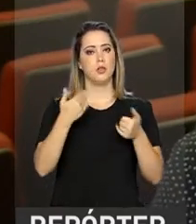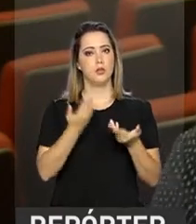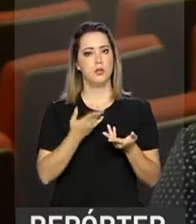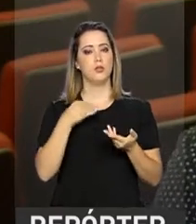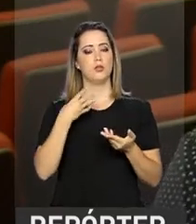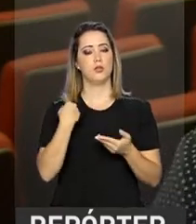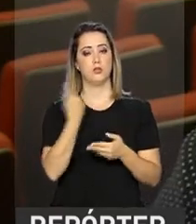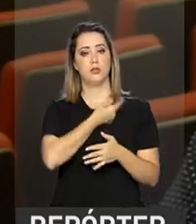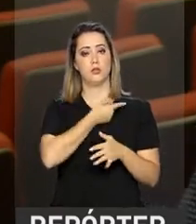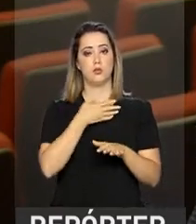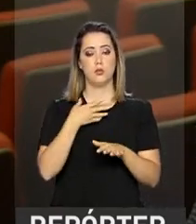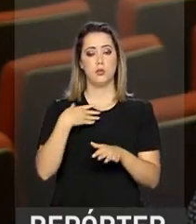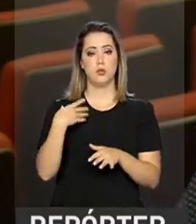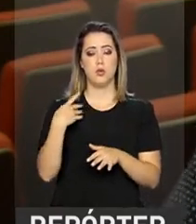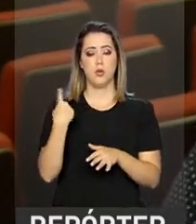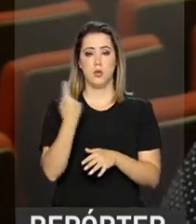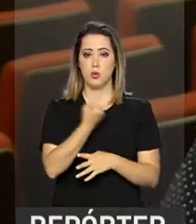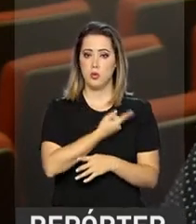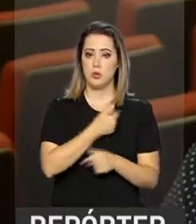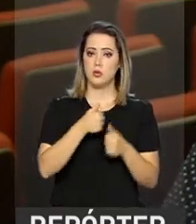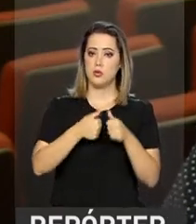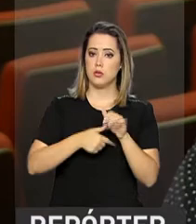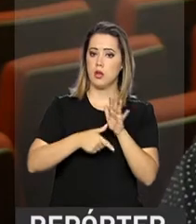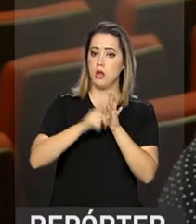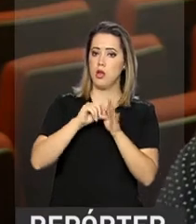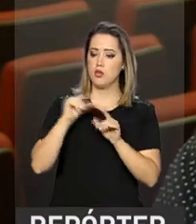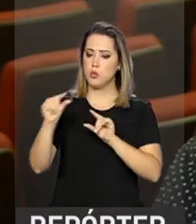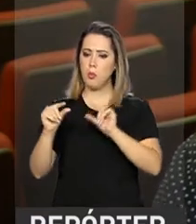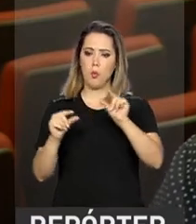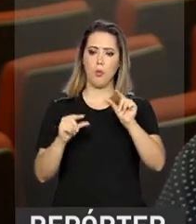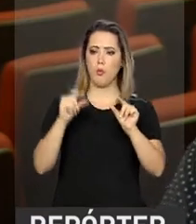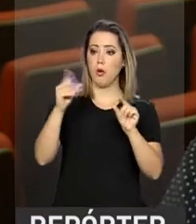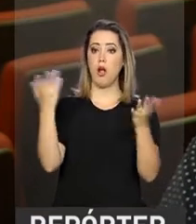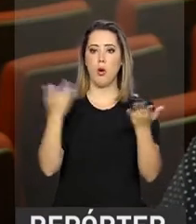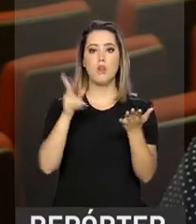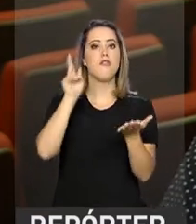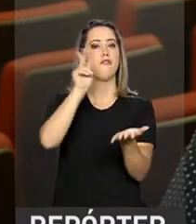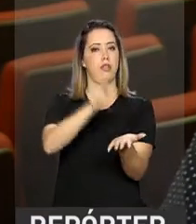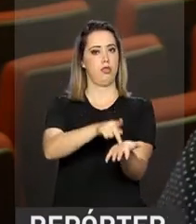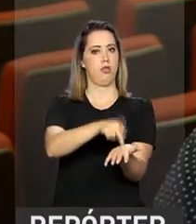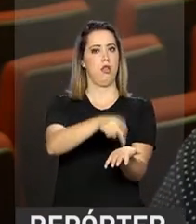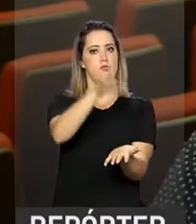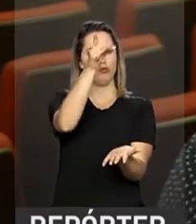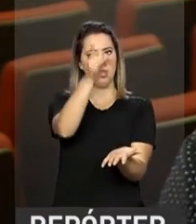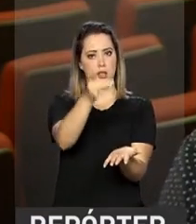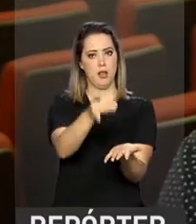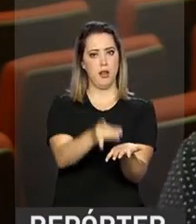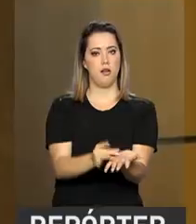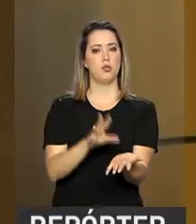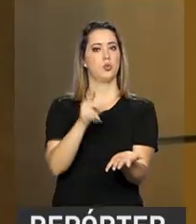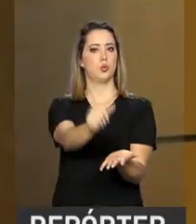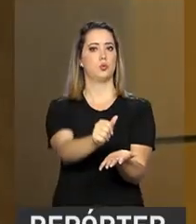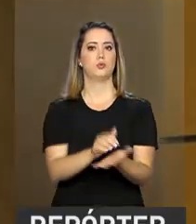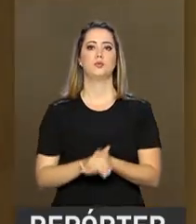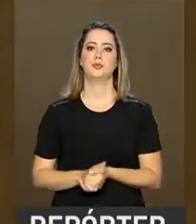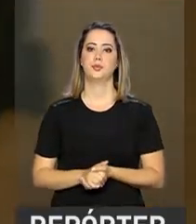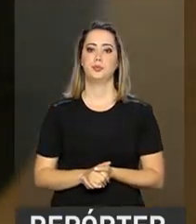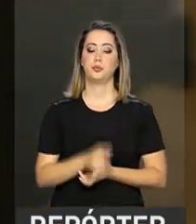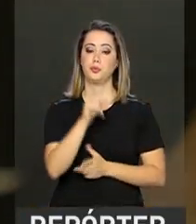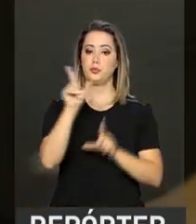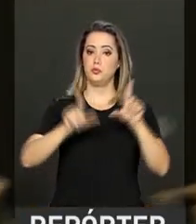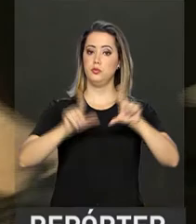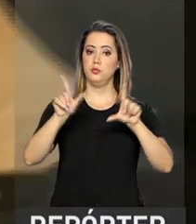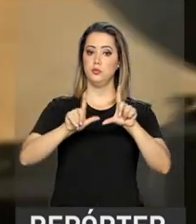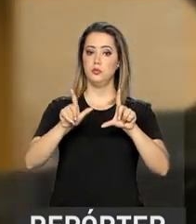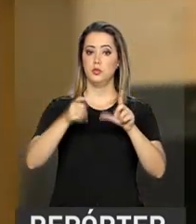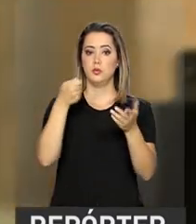novidade. Antes a gente tinha uma amostra da realidade, agora a gente já tem a inteireza da realidade. A TV por assinatura